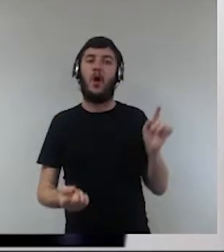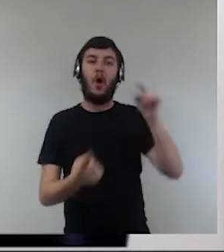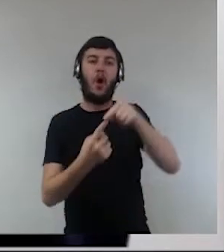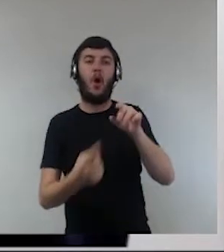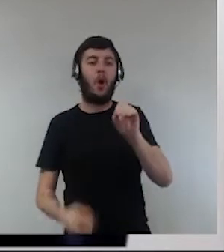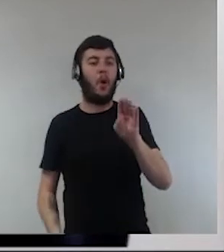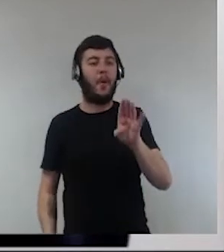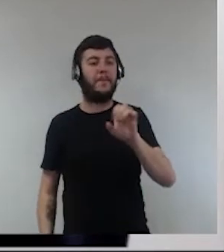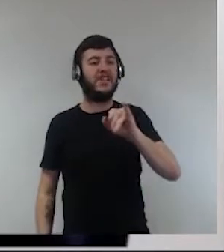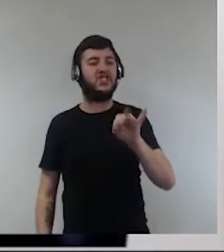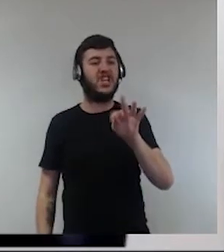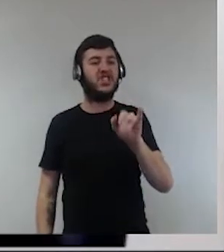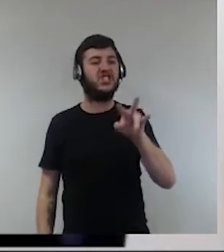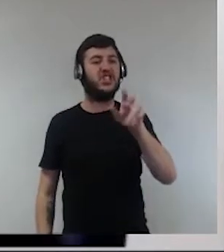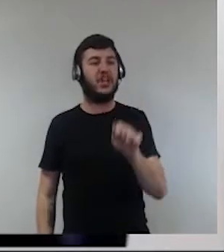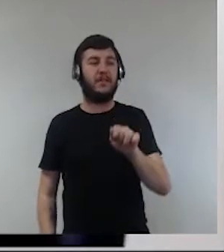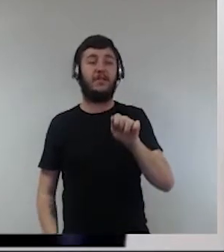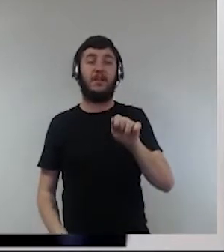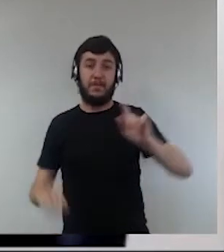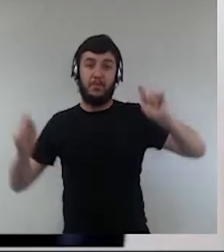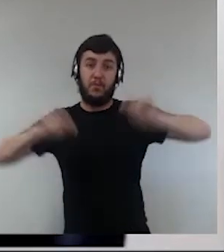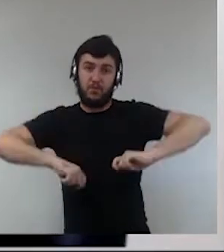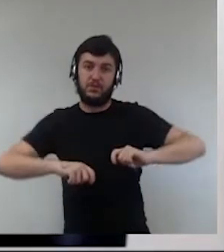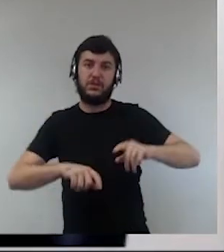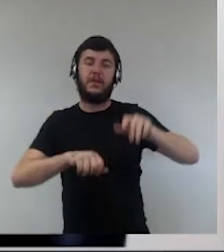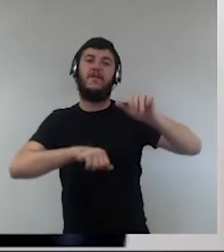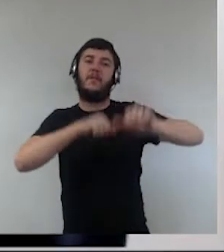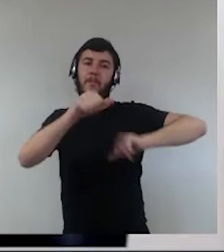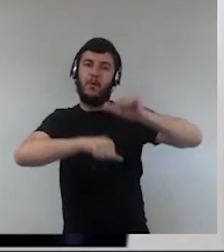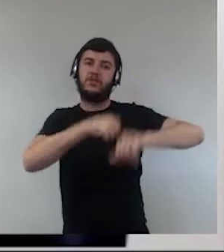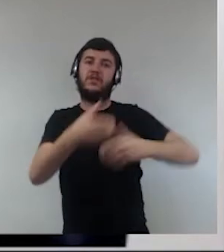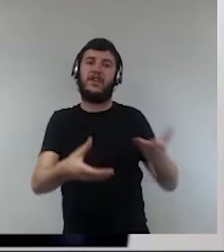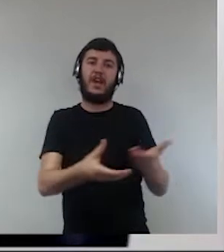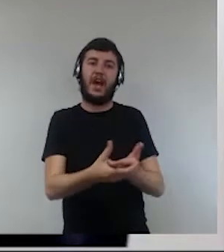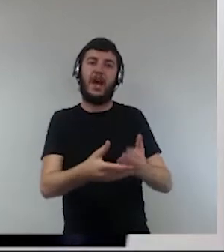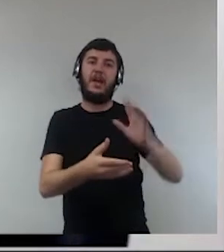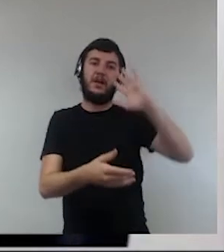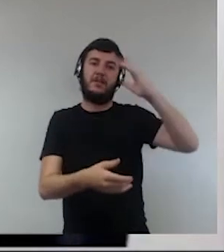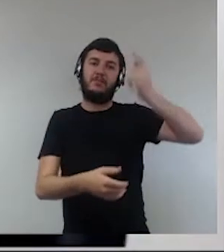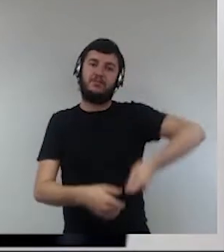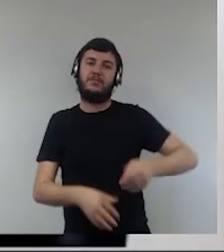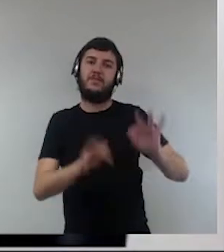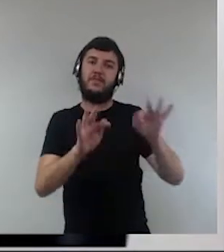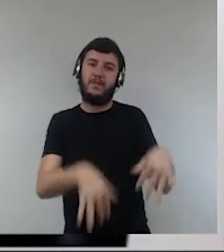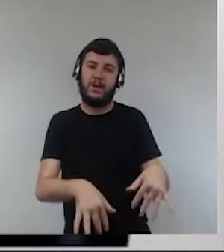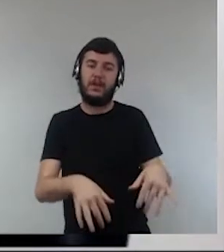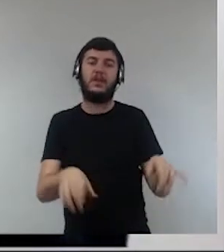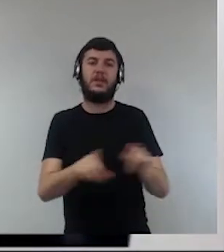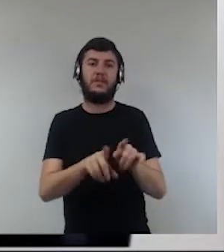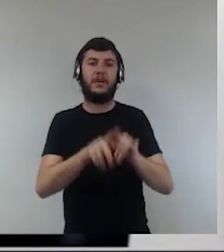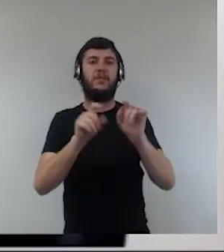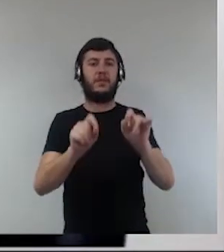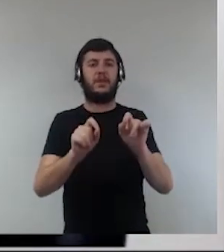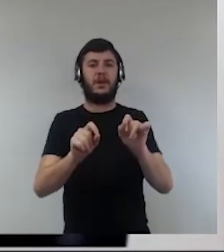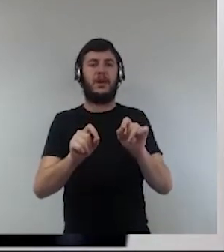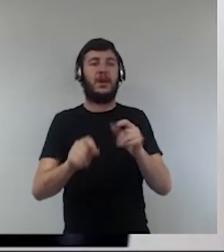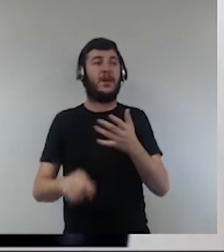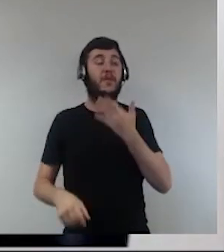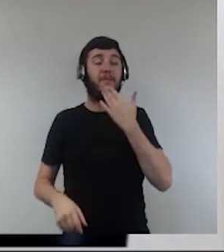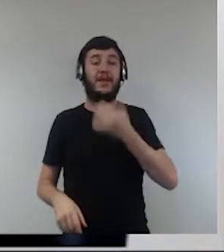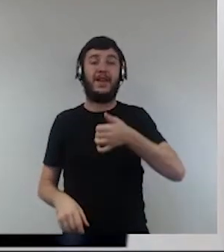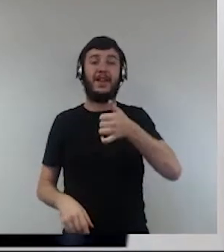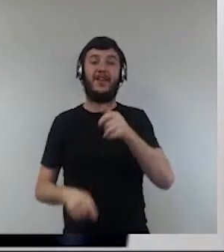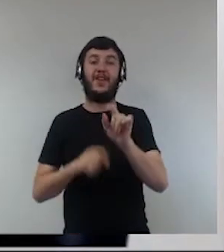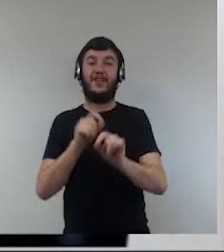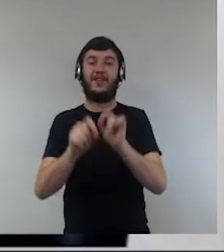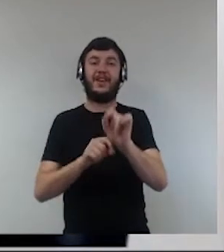importante, da modificação das circunstâncias, quer me parecer que o melhor caminho é o da conciliação e o